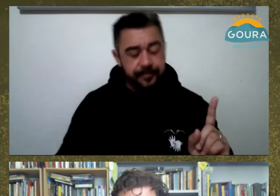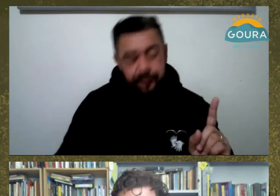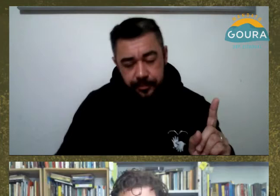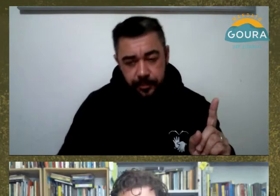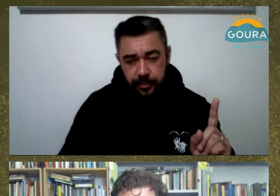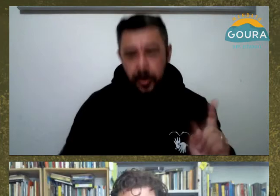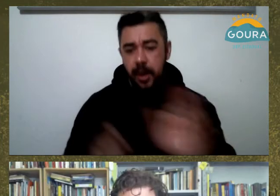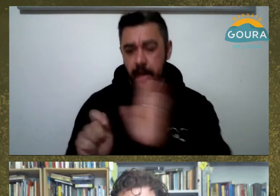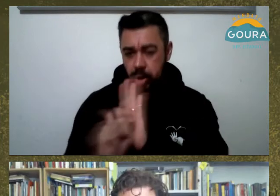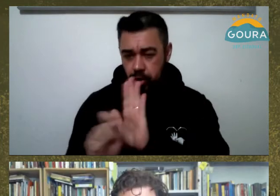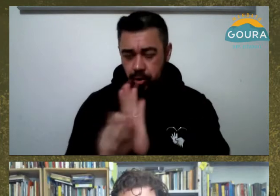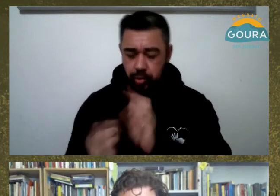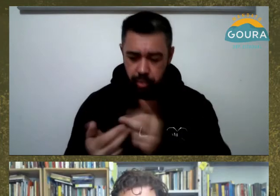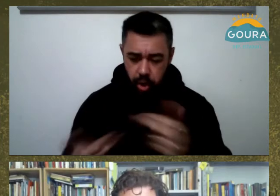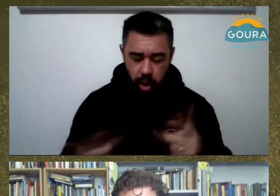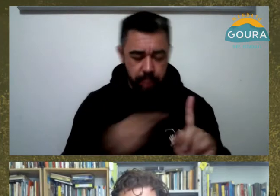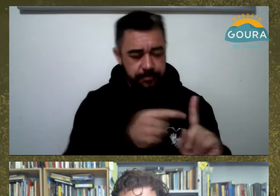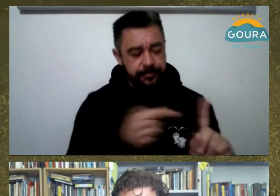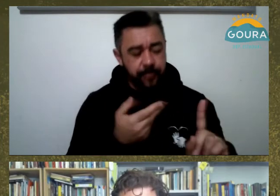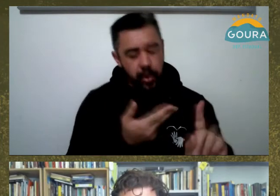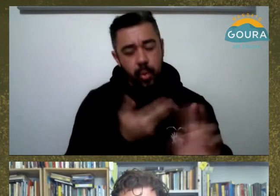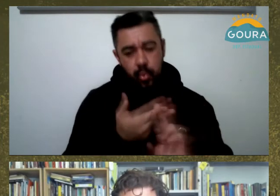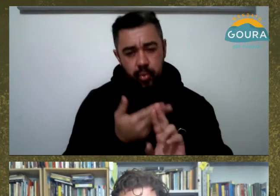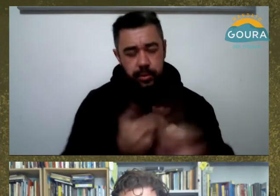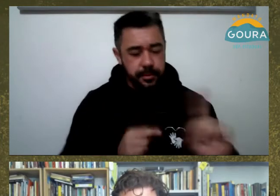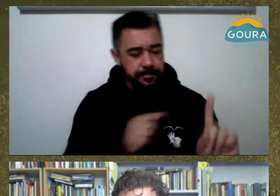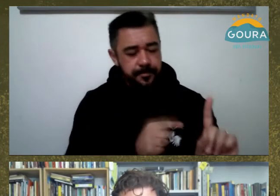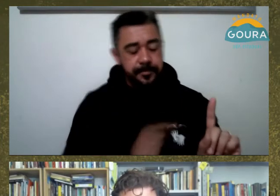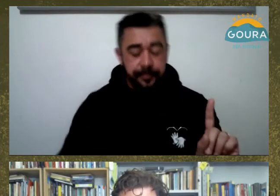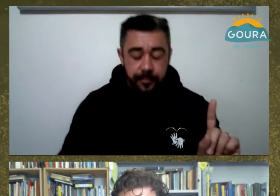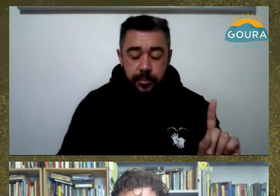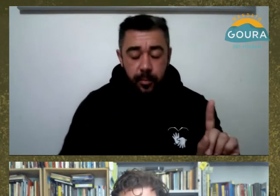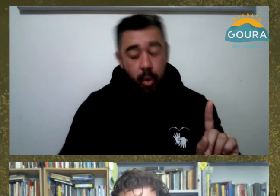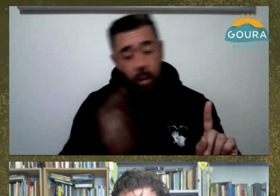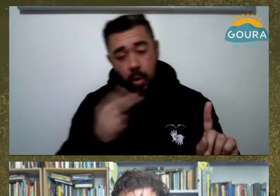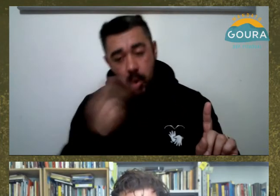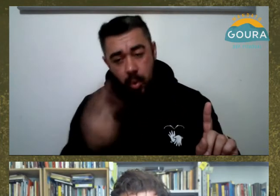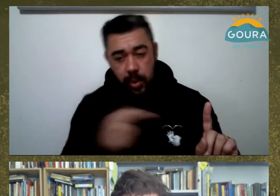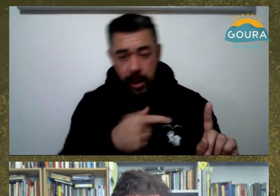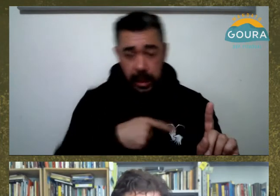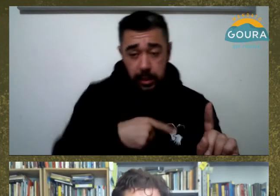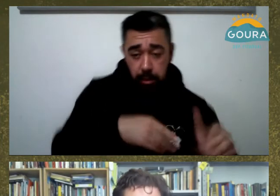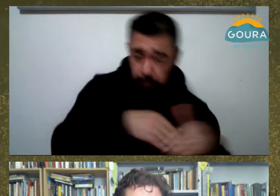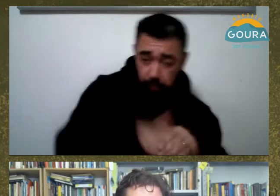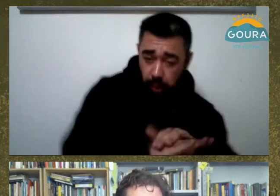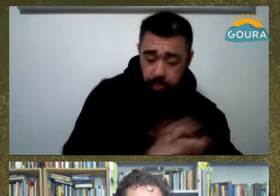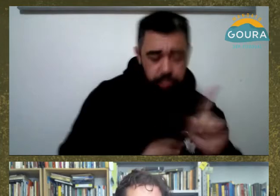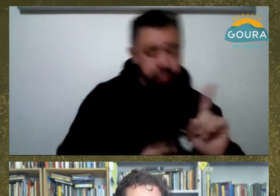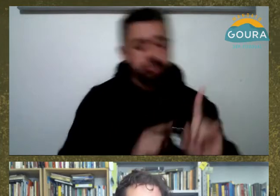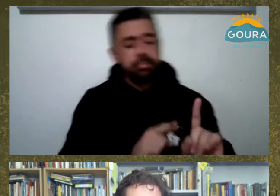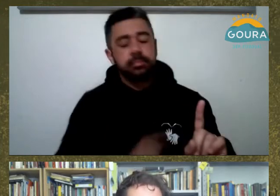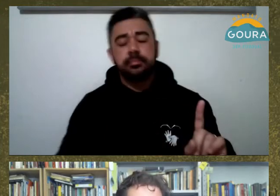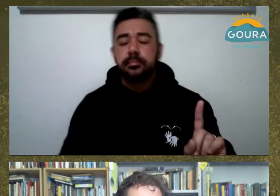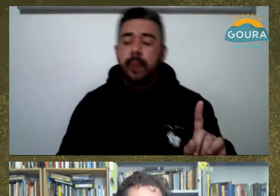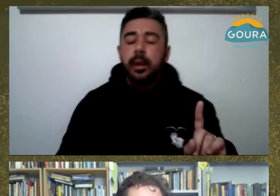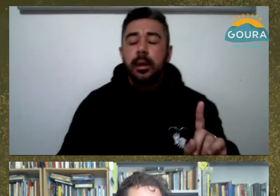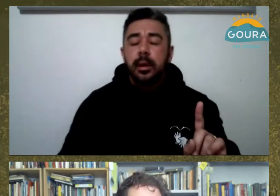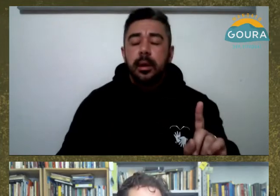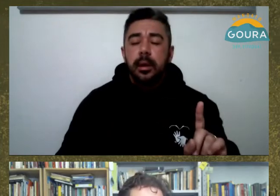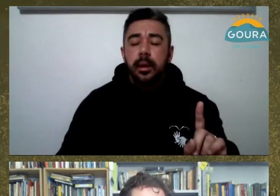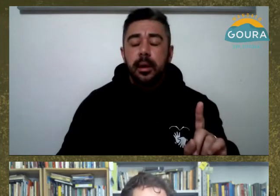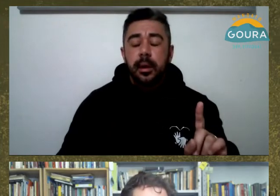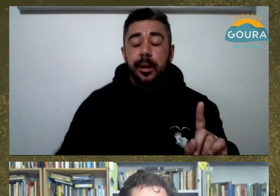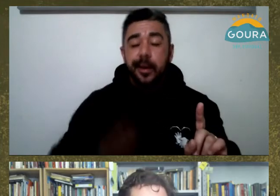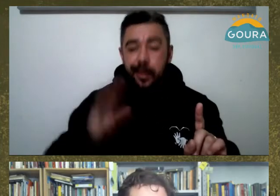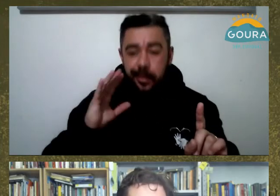consumir substâncias ilícitas ou em posse dessas substâncias, no nosso quadro, é interceptado